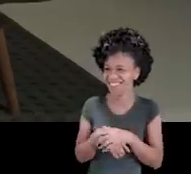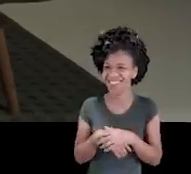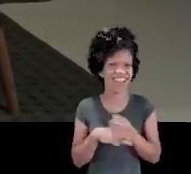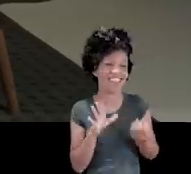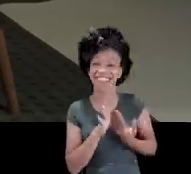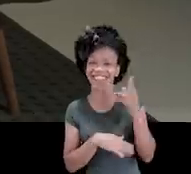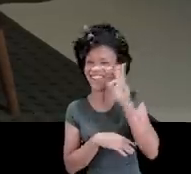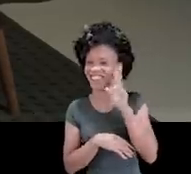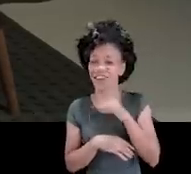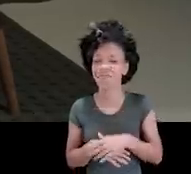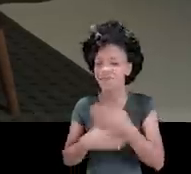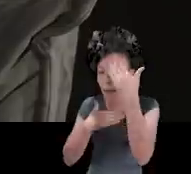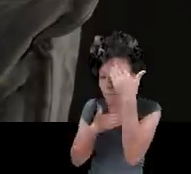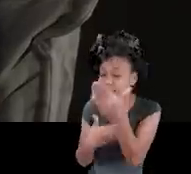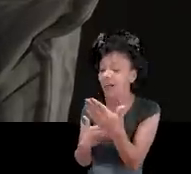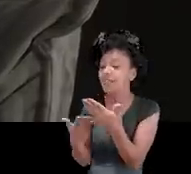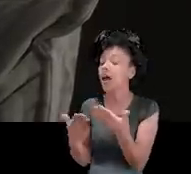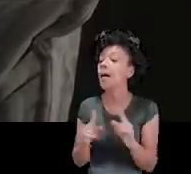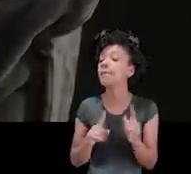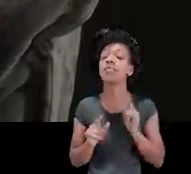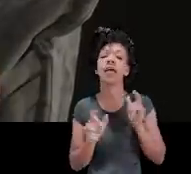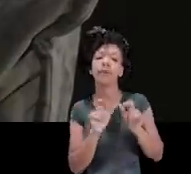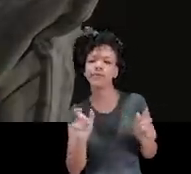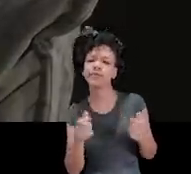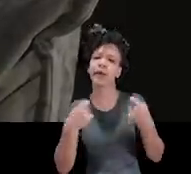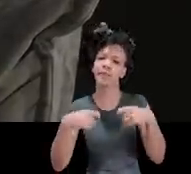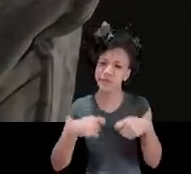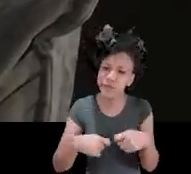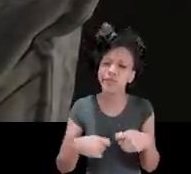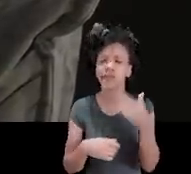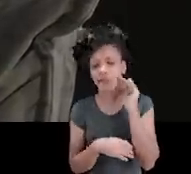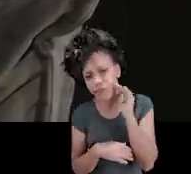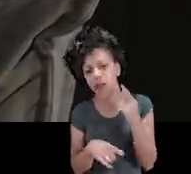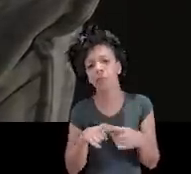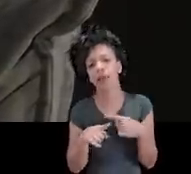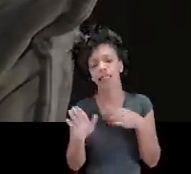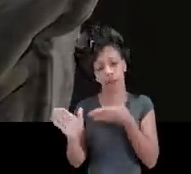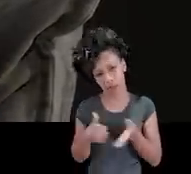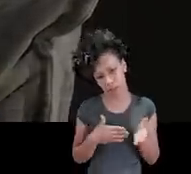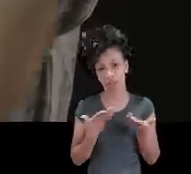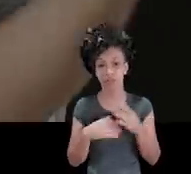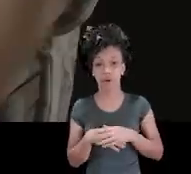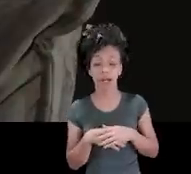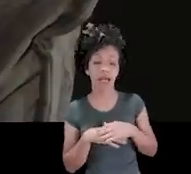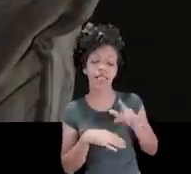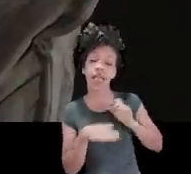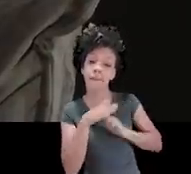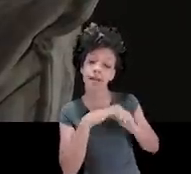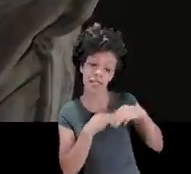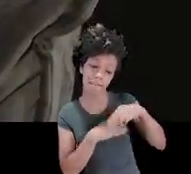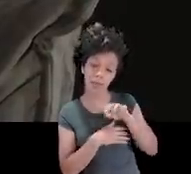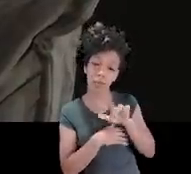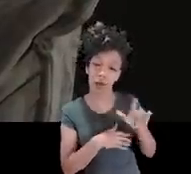inventa uma história. Gente, muito obrigado. Ah, mas tem gente aí que ainda precisa ainda se entender, porque eu acho que tem um processo. Então a gente tá aí com a manual, né? O